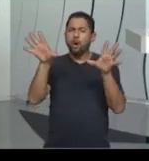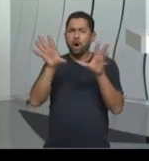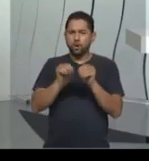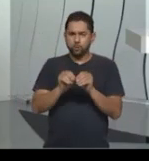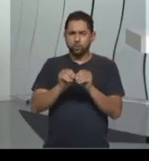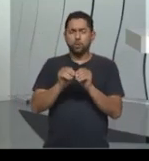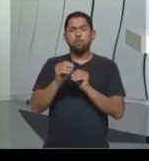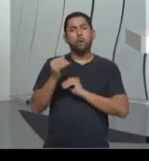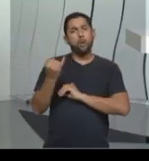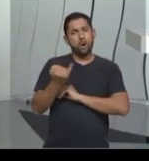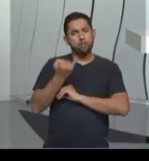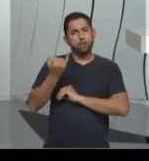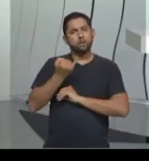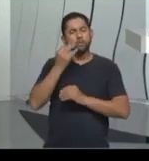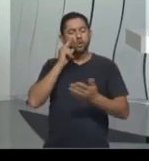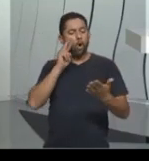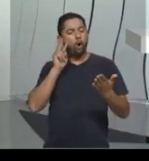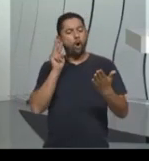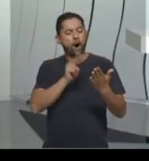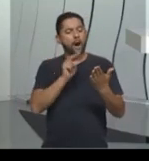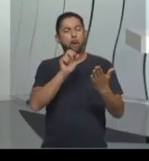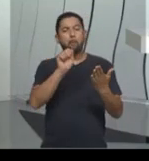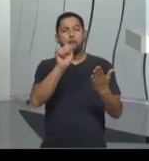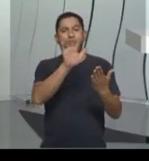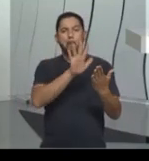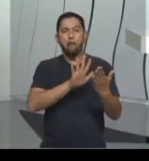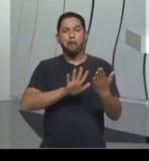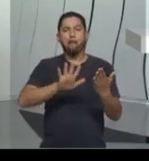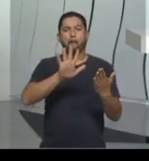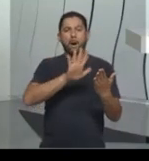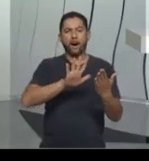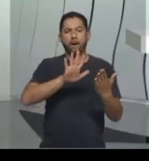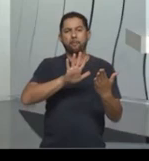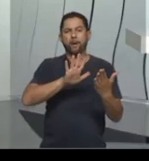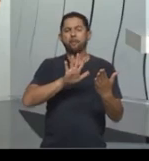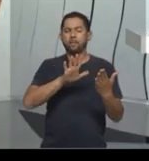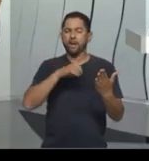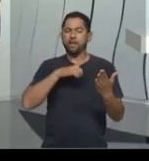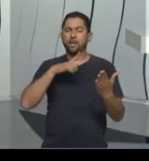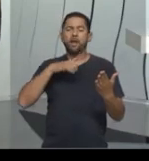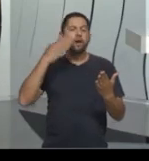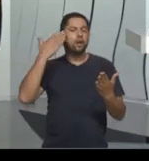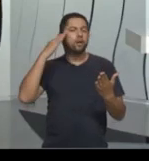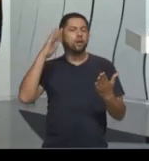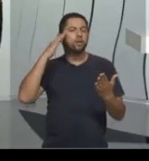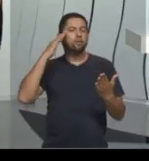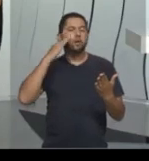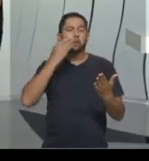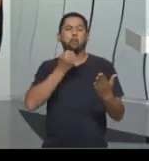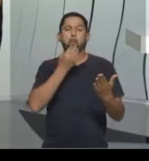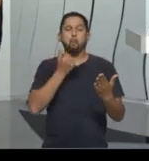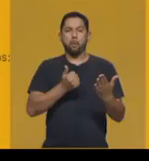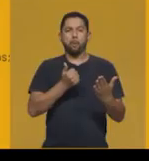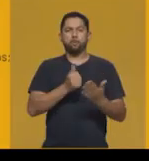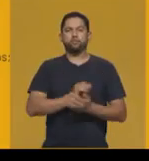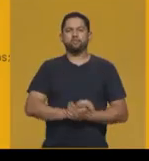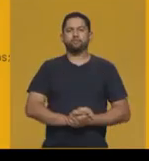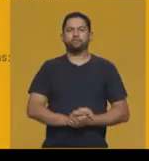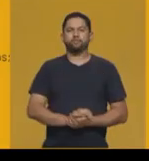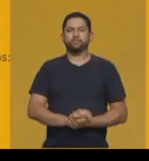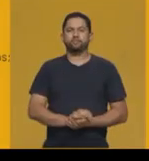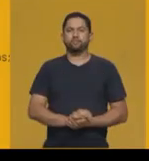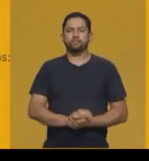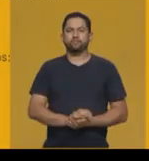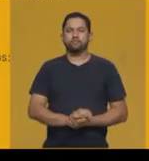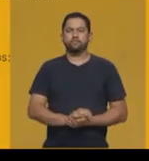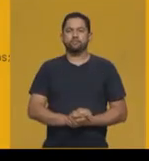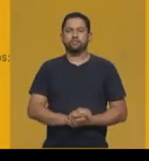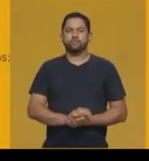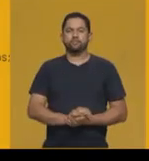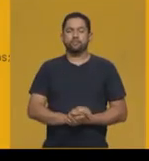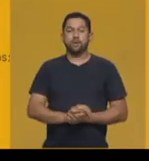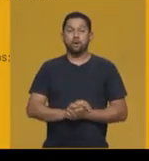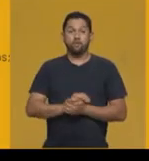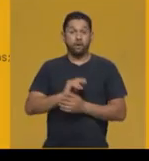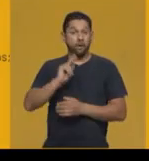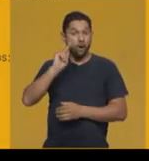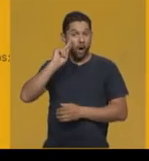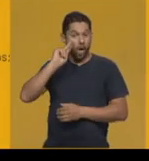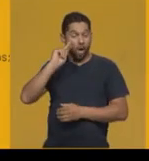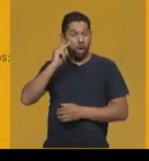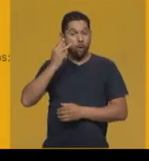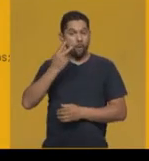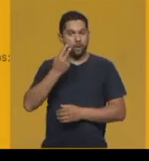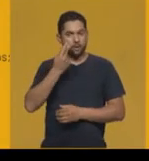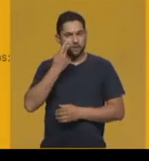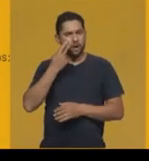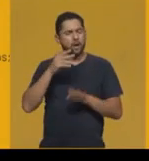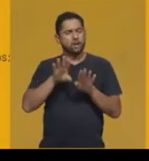você compreender e fazer uma boa prova aí na área de ciências humanas. Então, para a aula de hoje, nós iremos o quê? Reconhecer